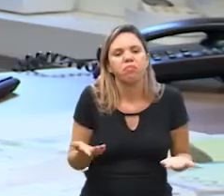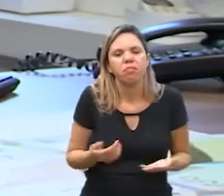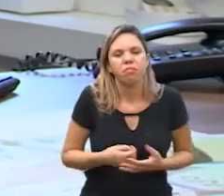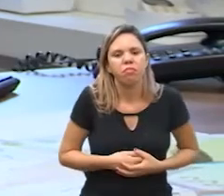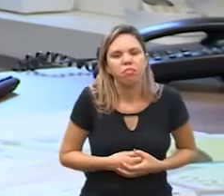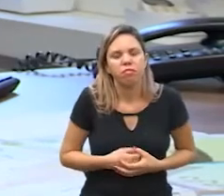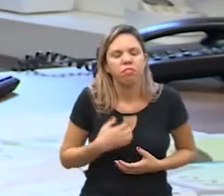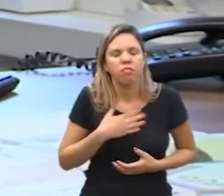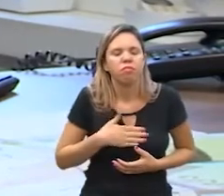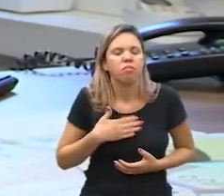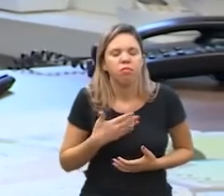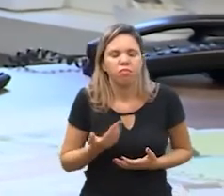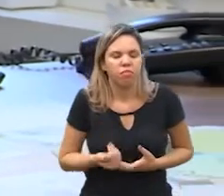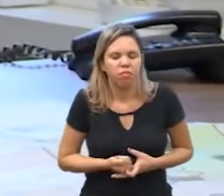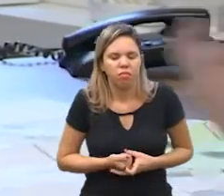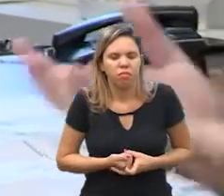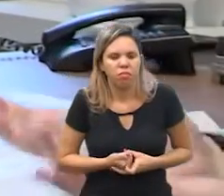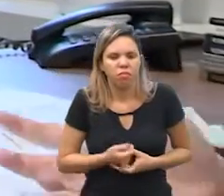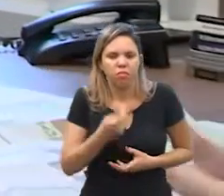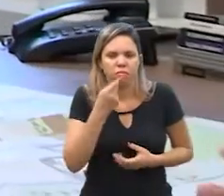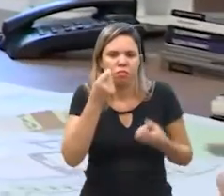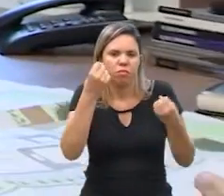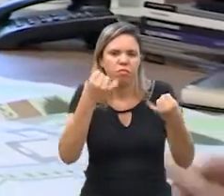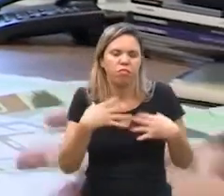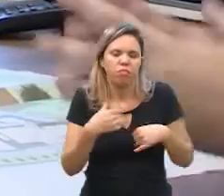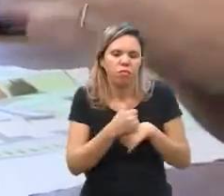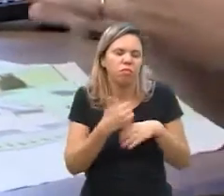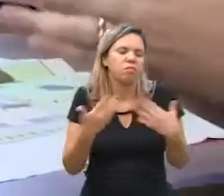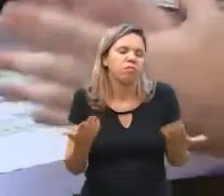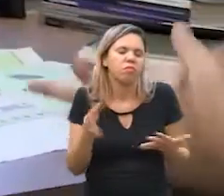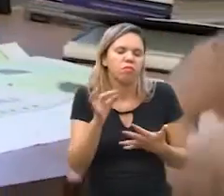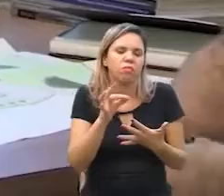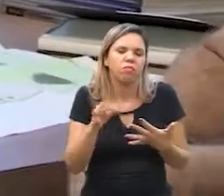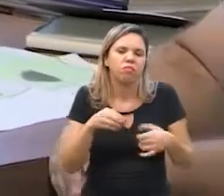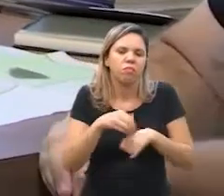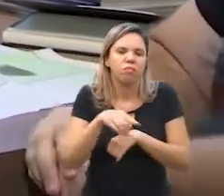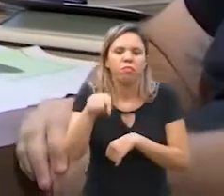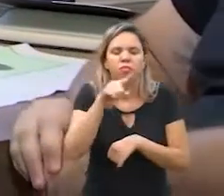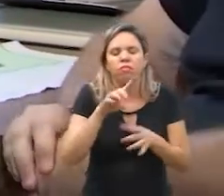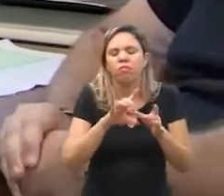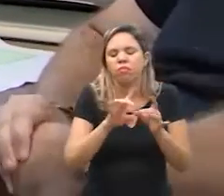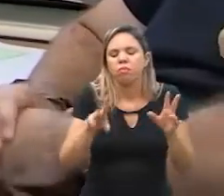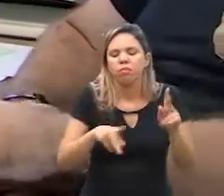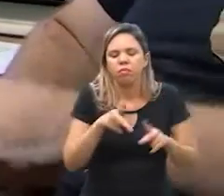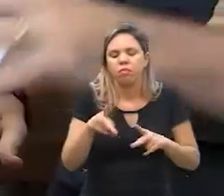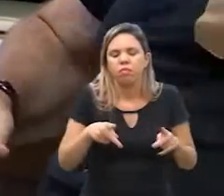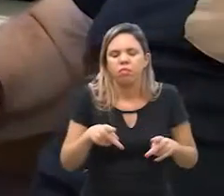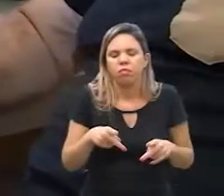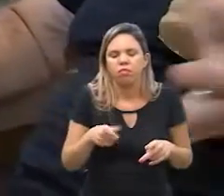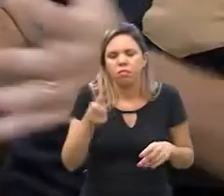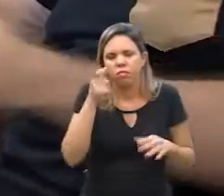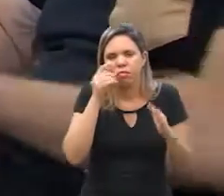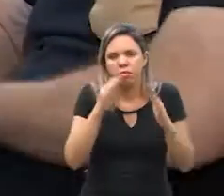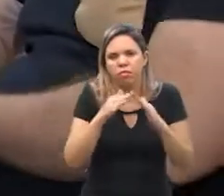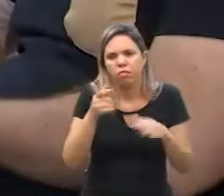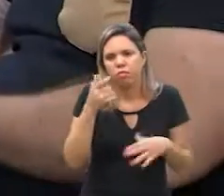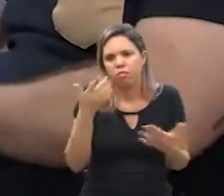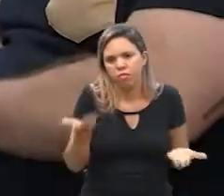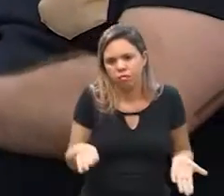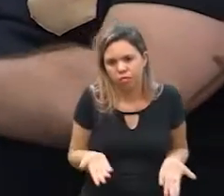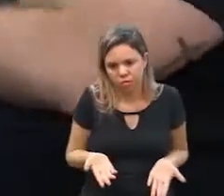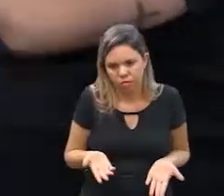Gustavo, gostei, como ele falou da profissão. Quais as dicas, então, que você deixa para esse pessoal que está em